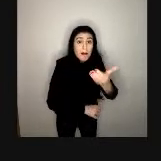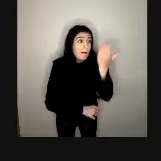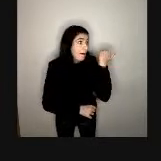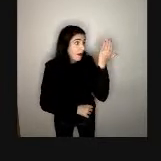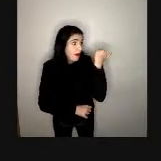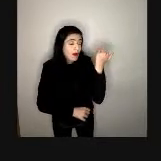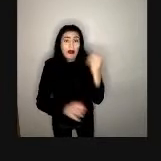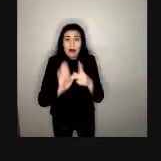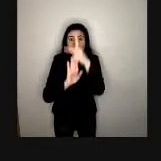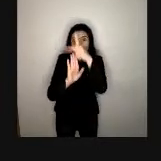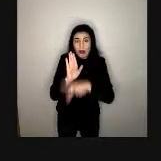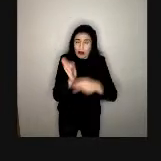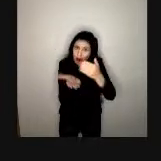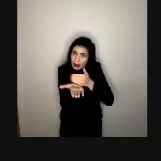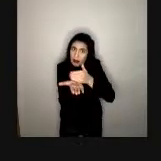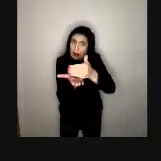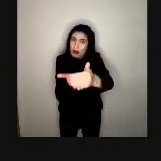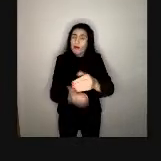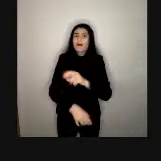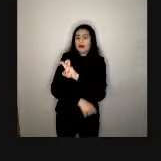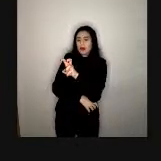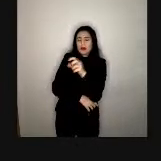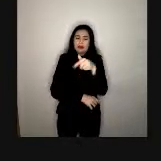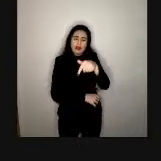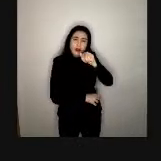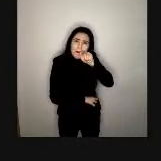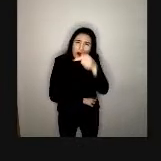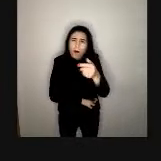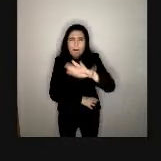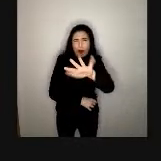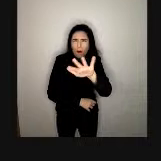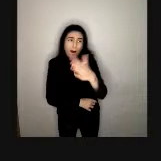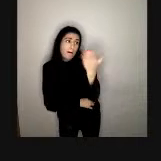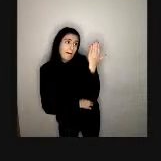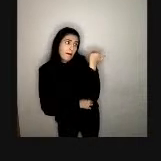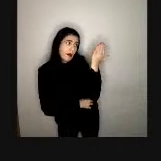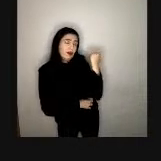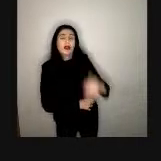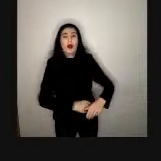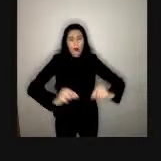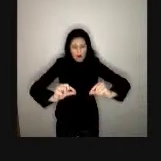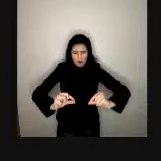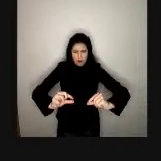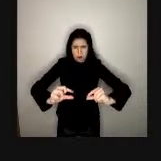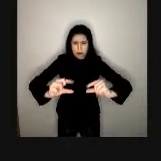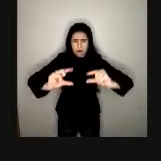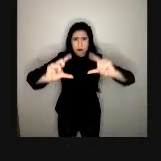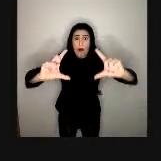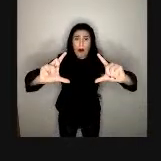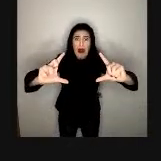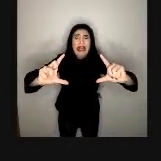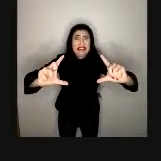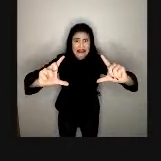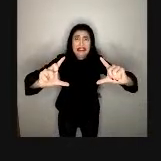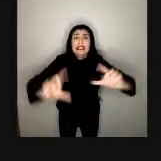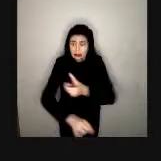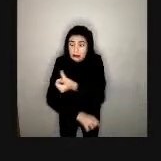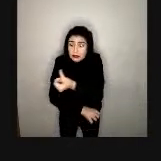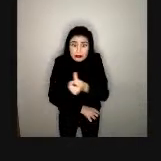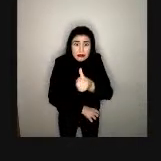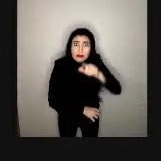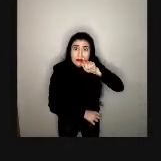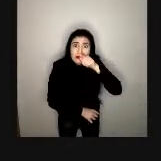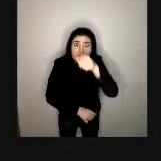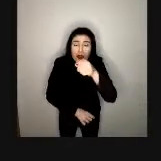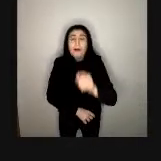por 57 mil, mais ou menos. Então, vai aumentando. Desses 66 mil novos casos, mais ou